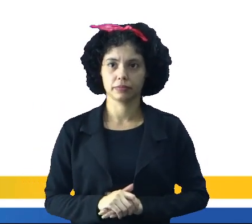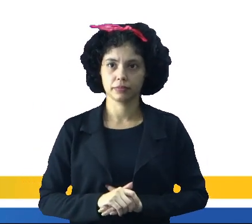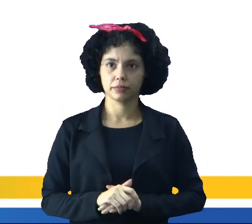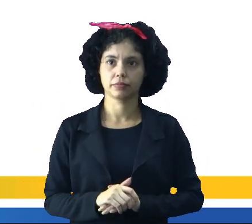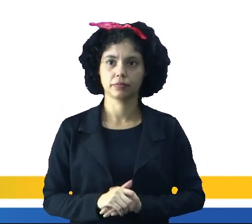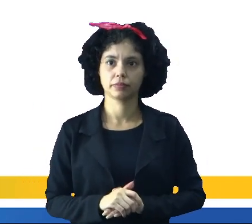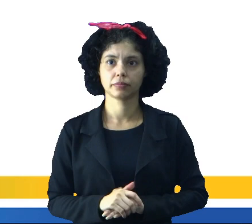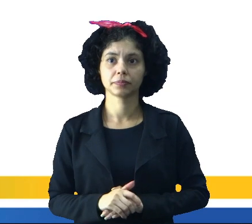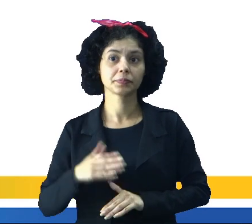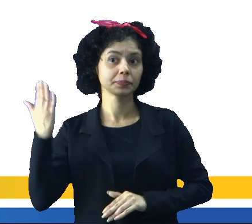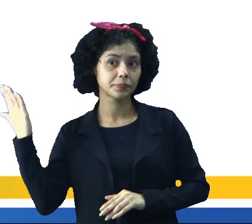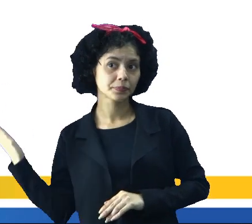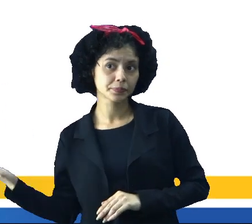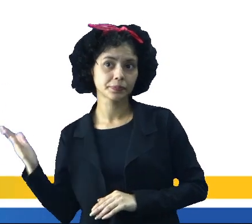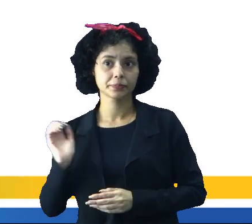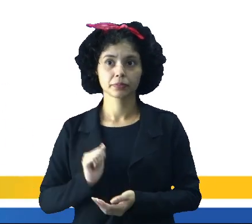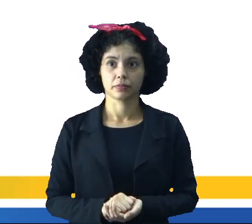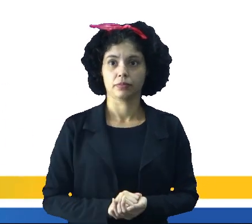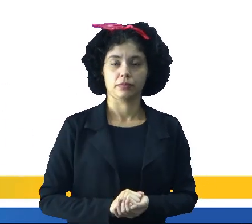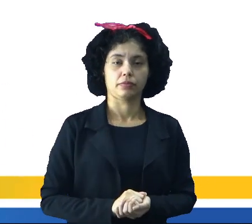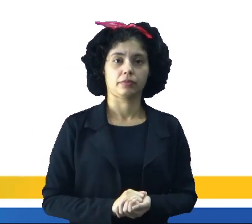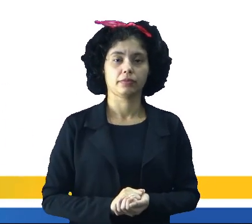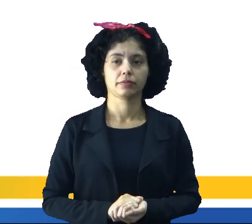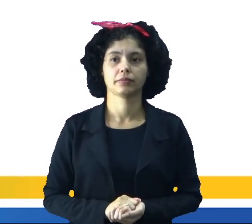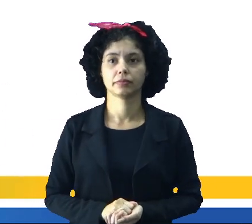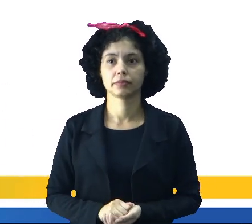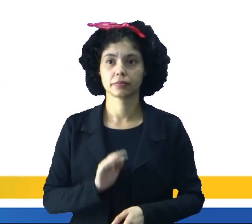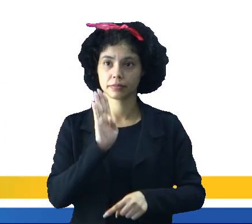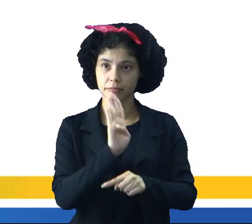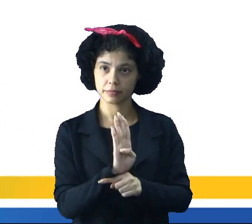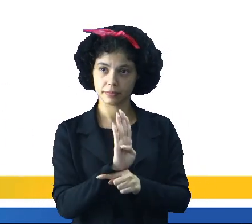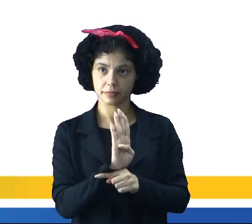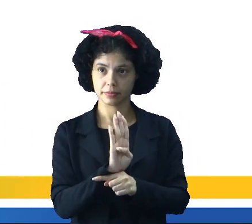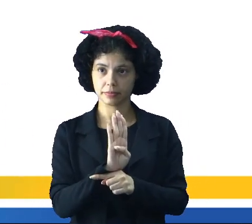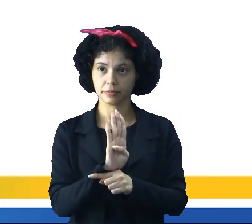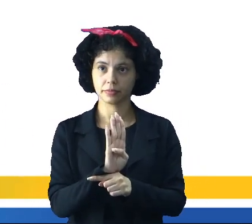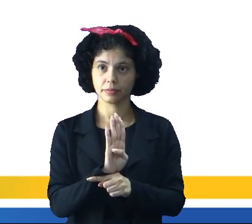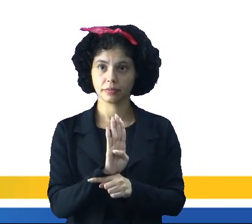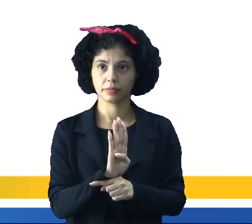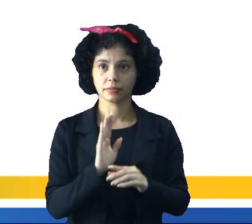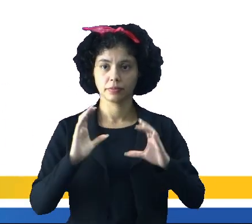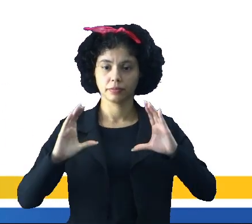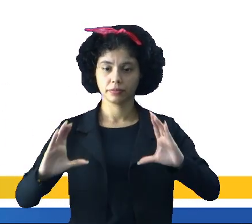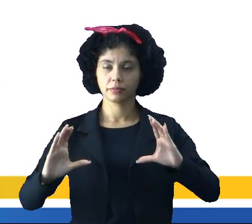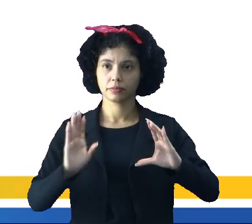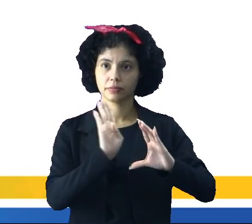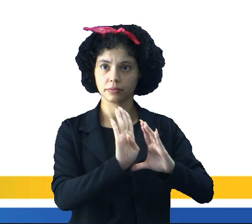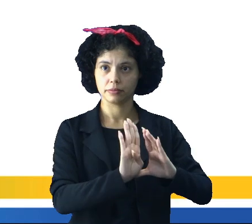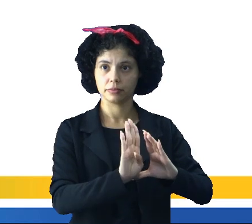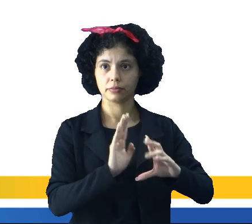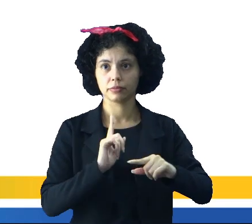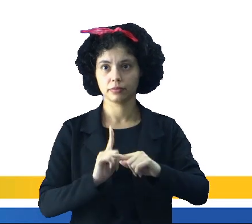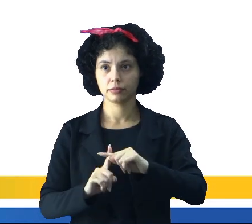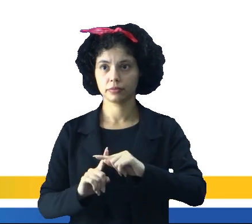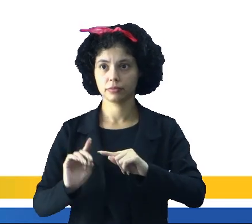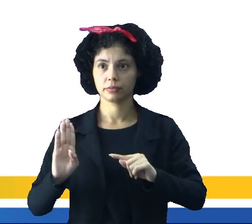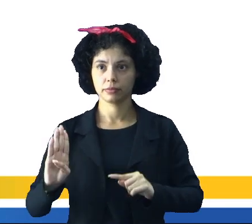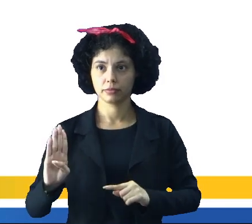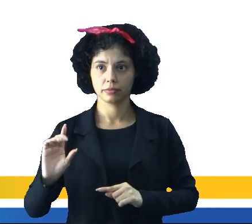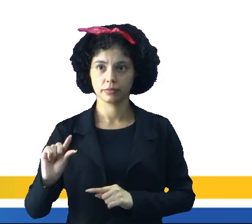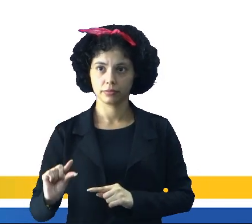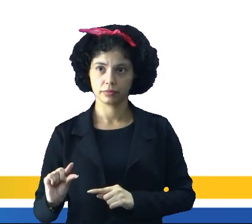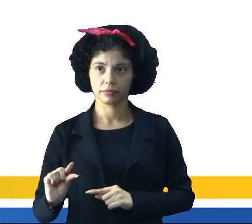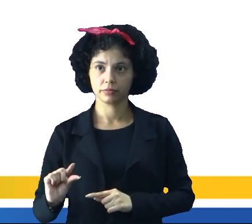isso. Olha aí como é simples. A fórmula da área do trapézio é